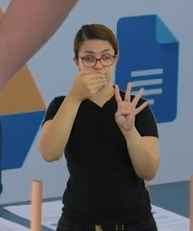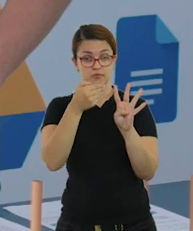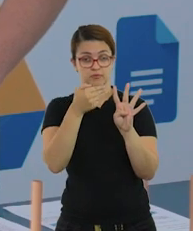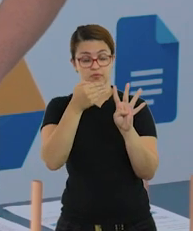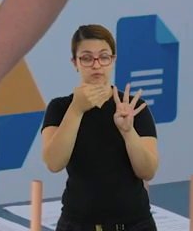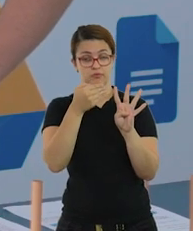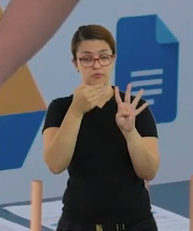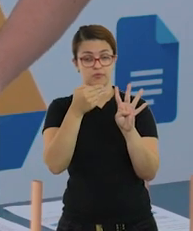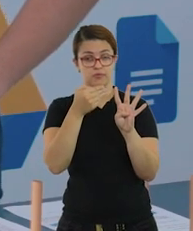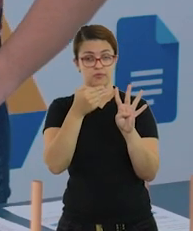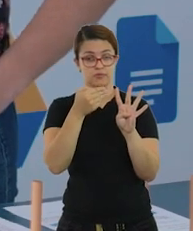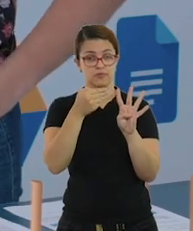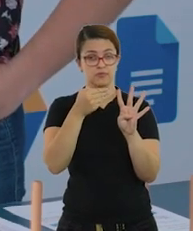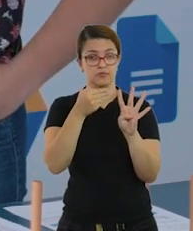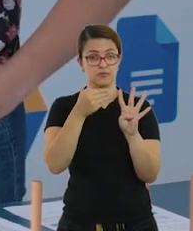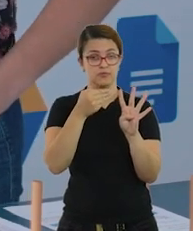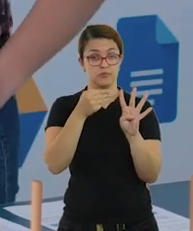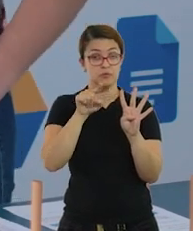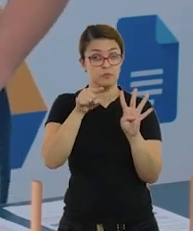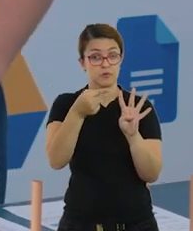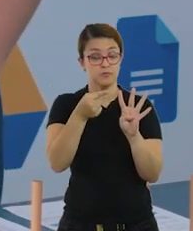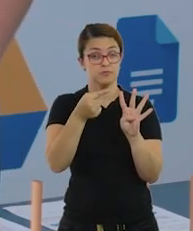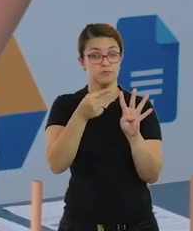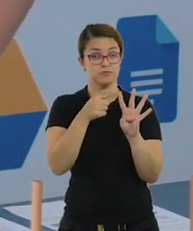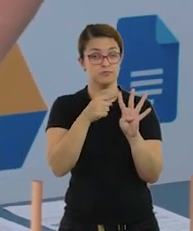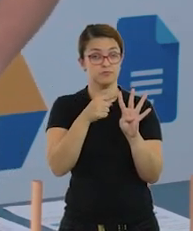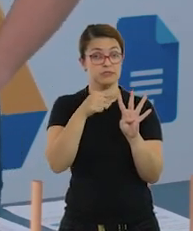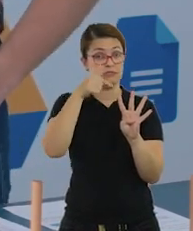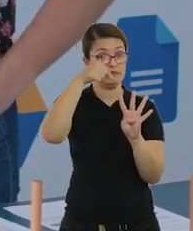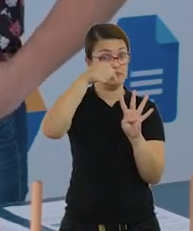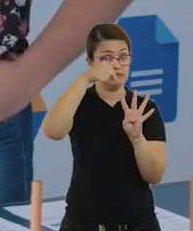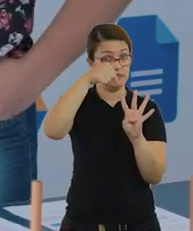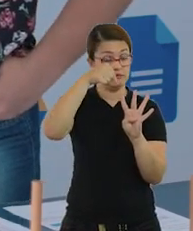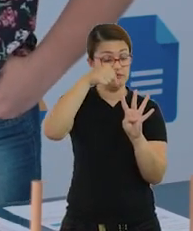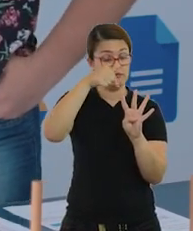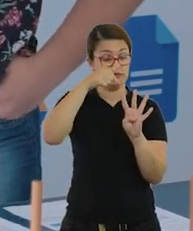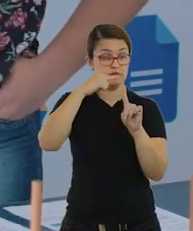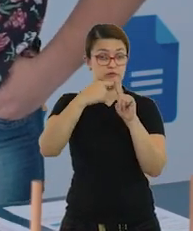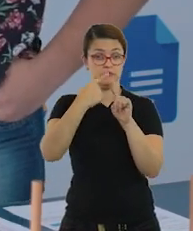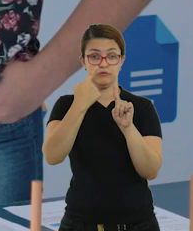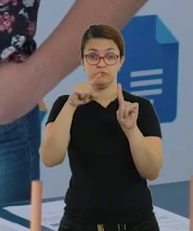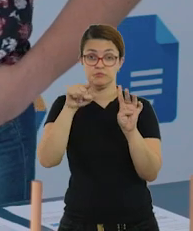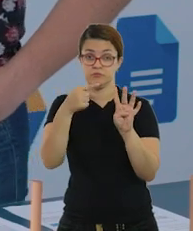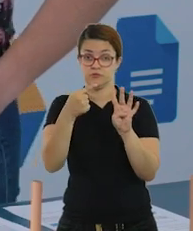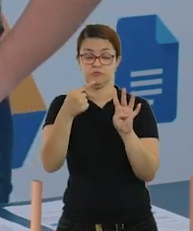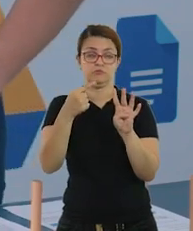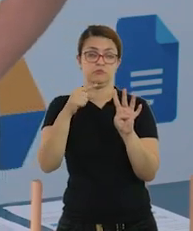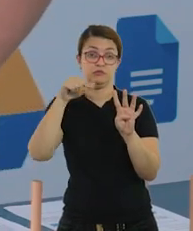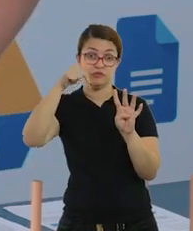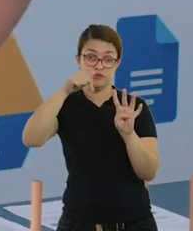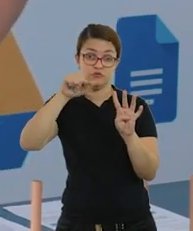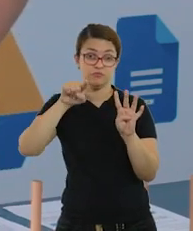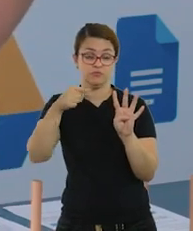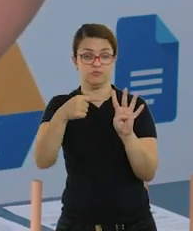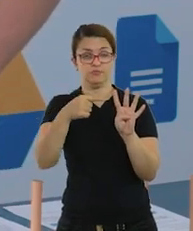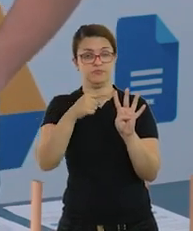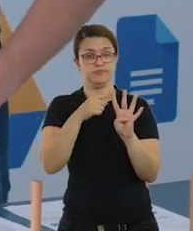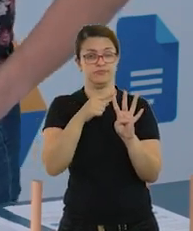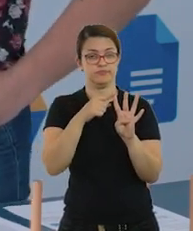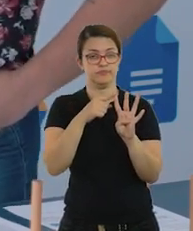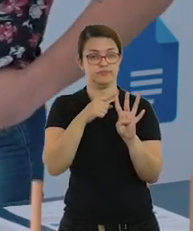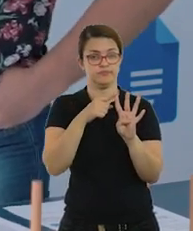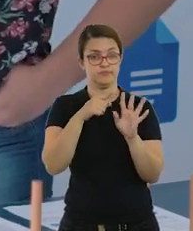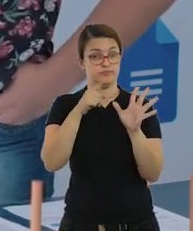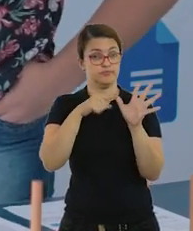ordem, que é a unidade de milhar. 7. Então, eu tenho 7 mil nessa ordem. Quinta